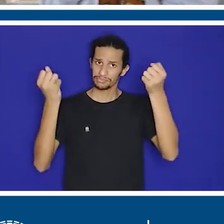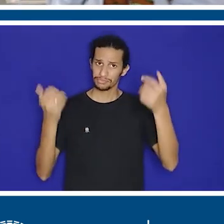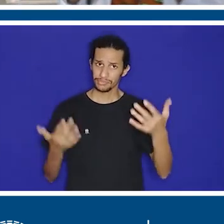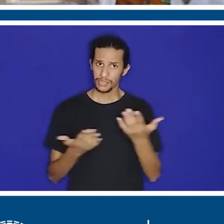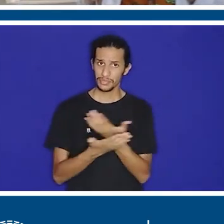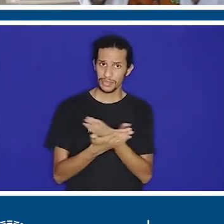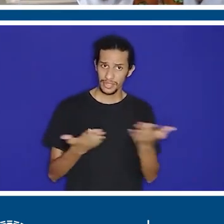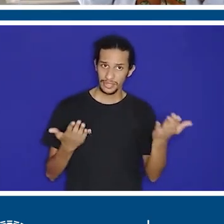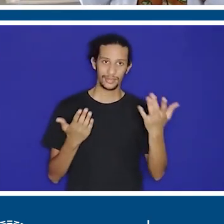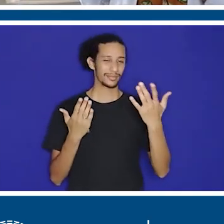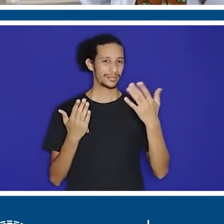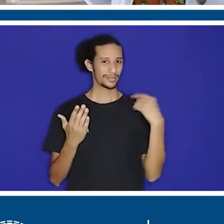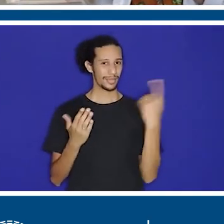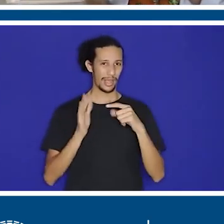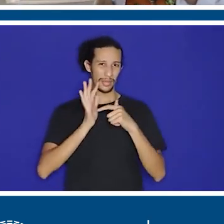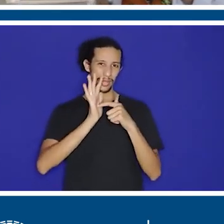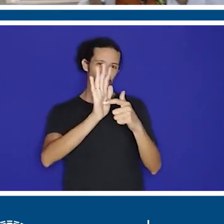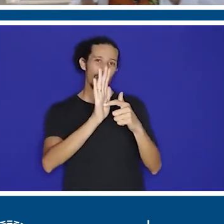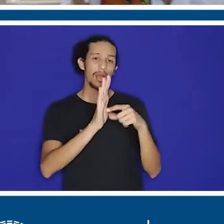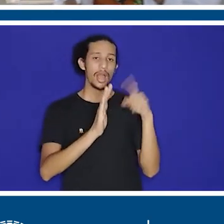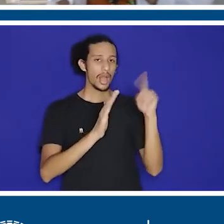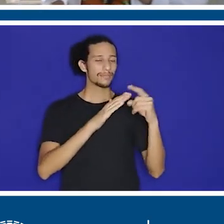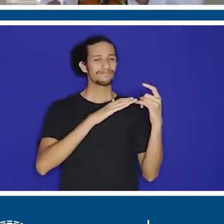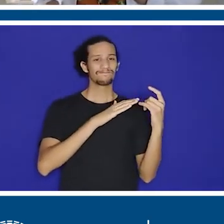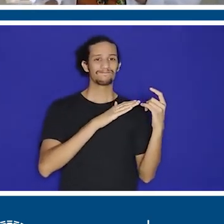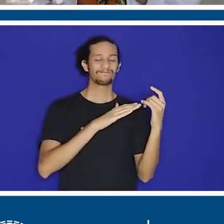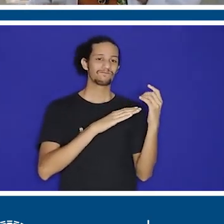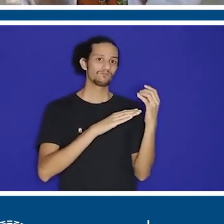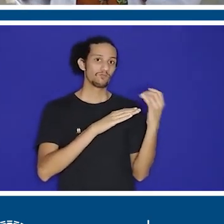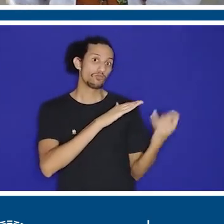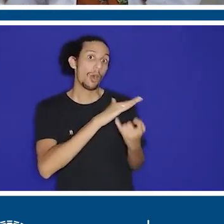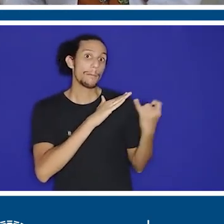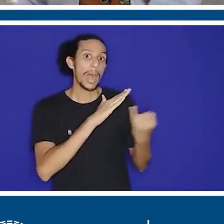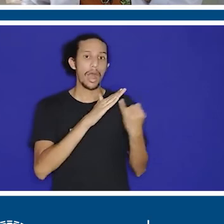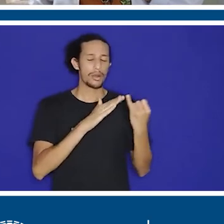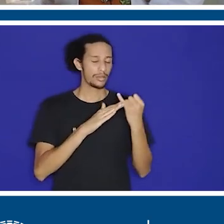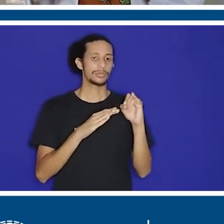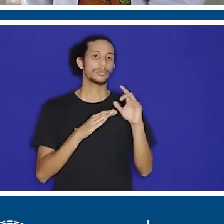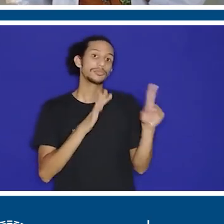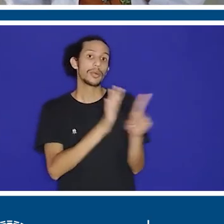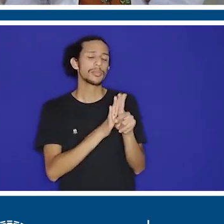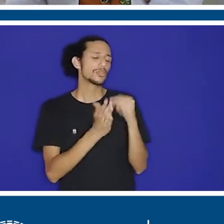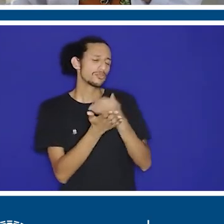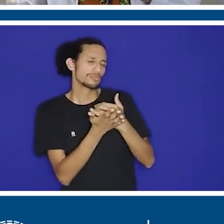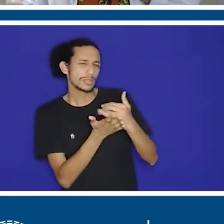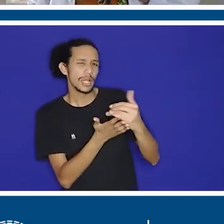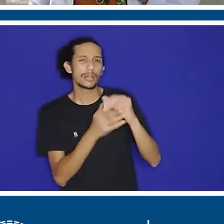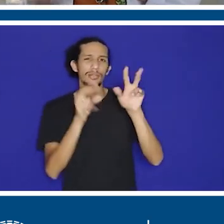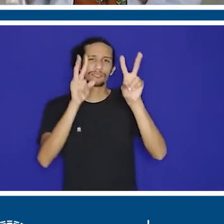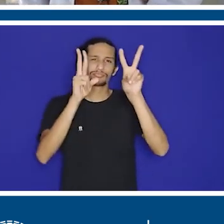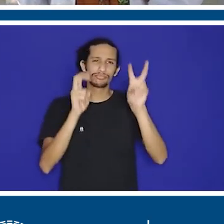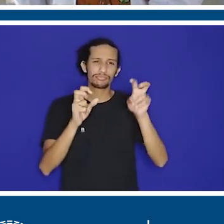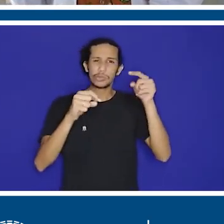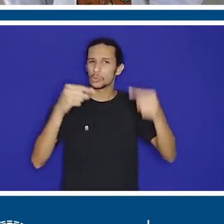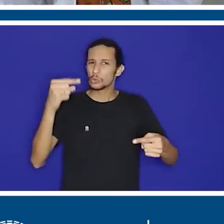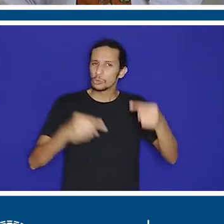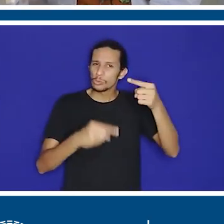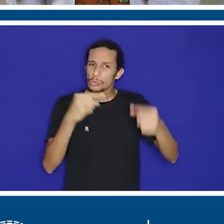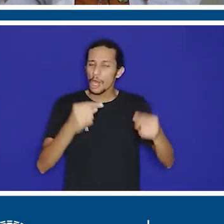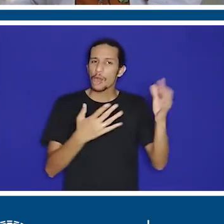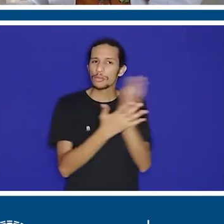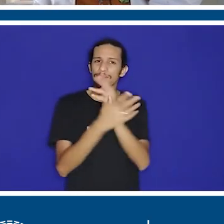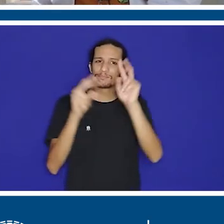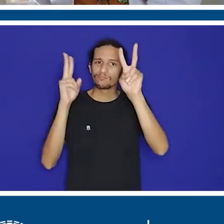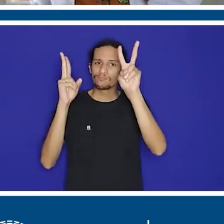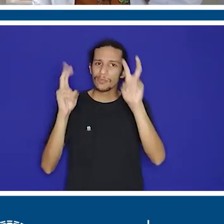como eu falei para vocês, essa apresentação era muito informal, né? É só para a gente começar uma discussão de